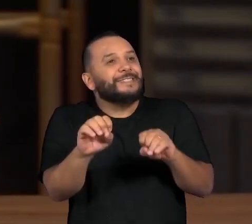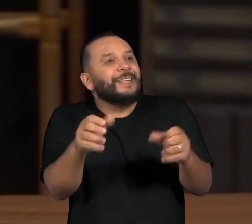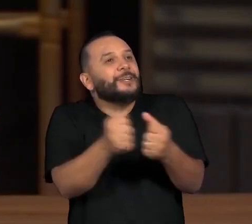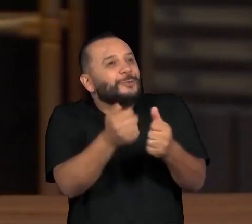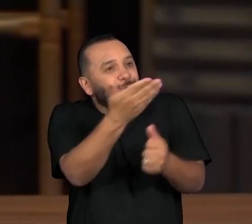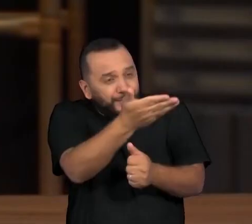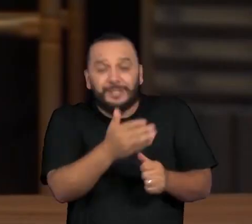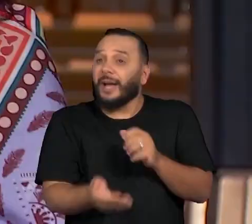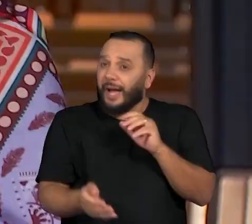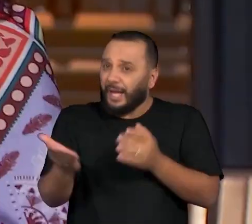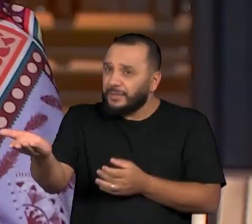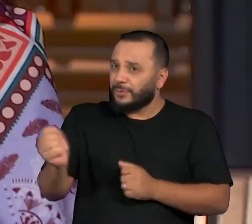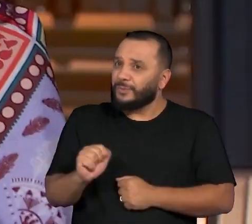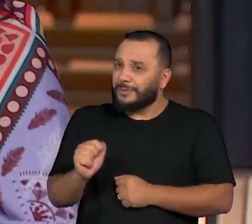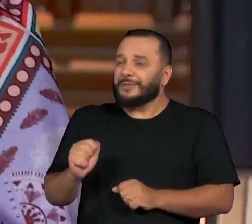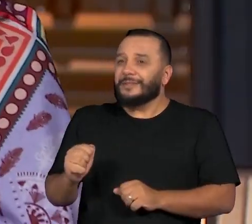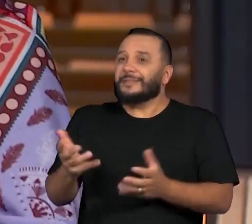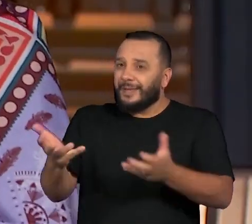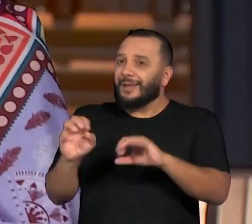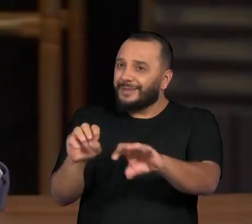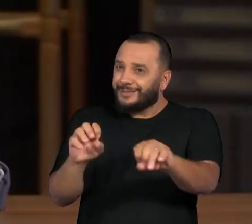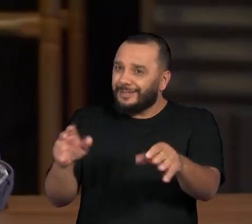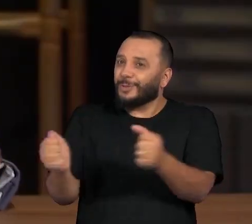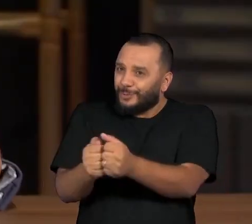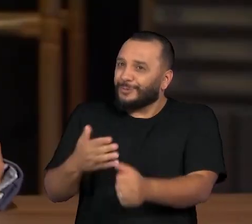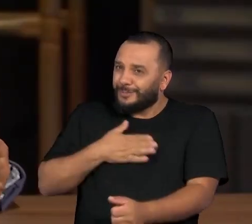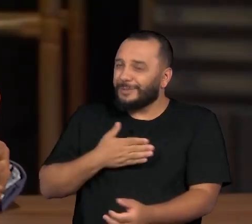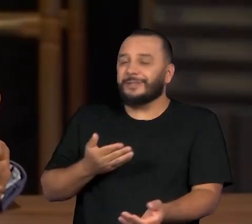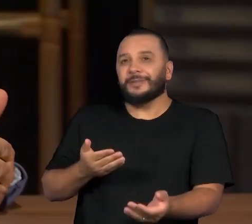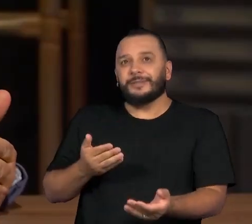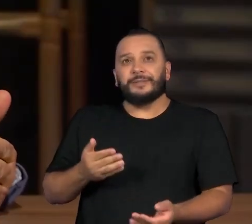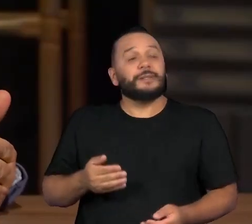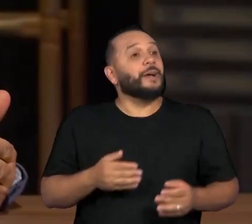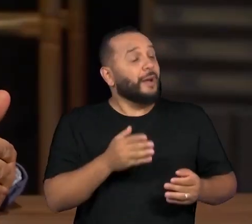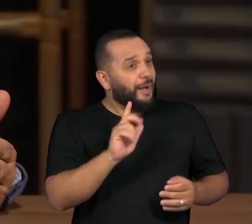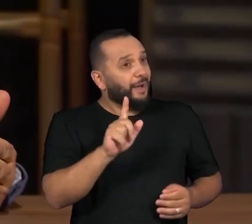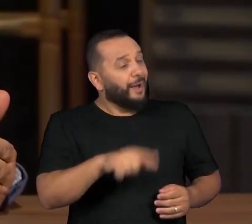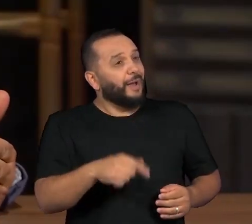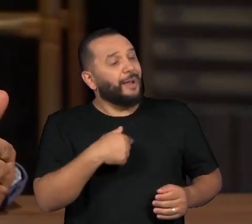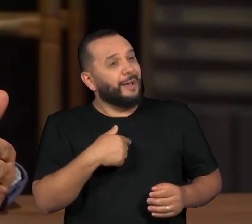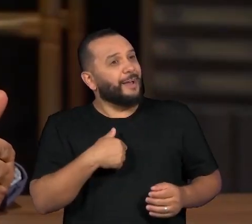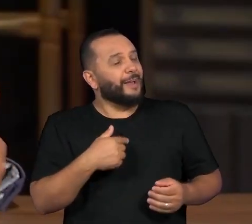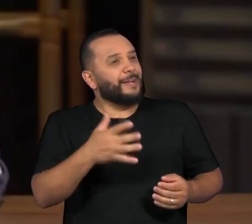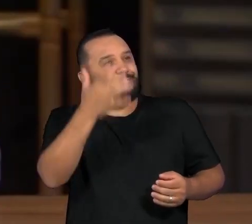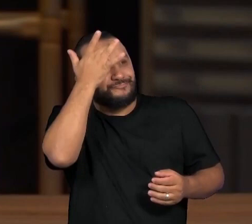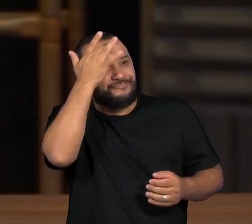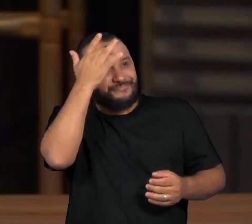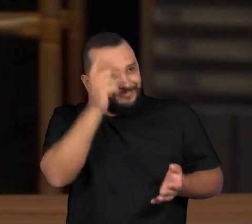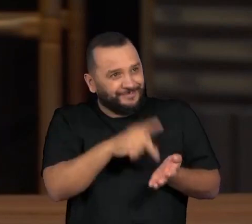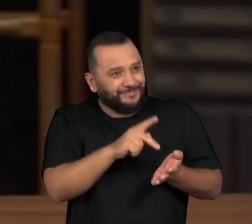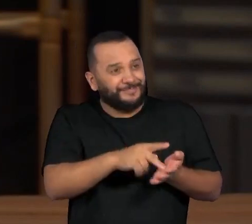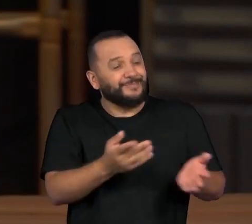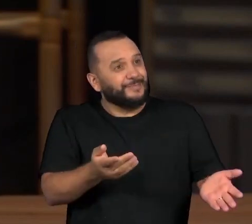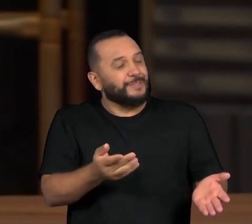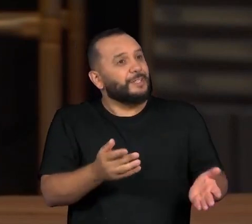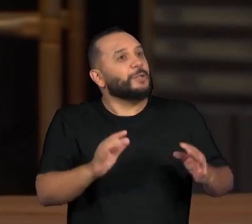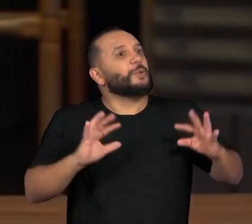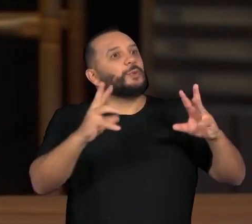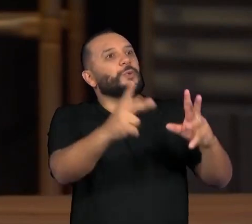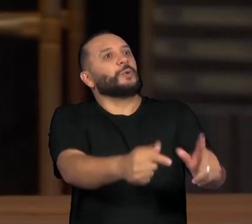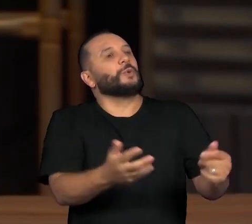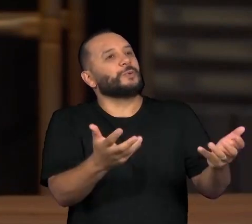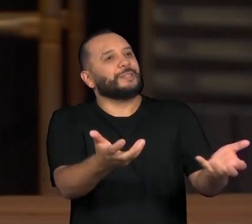que me parece. É isso. Eles participam junto comigo. Essa é a aula daquelas que a gente não esquece. E eu imagino que é o que todos